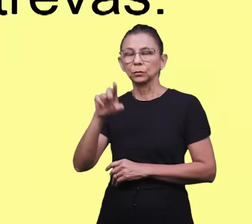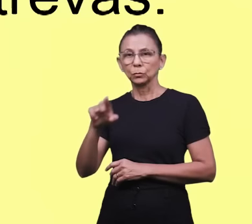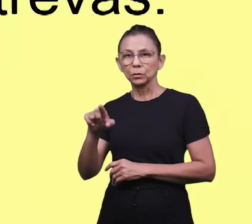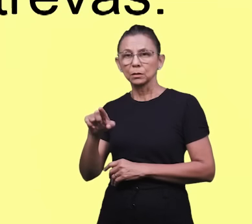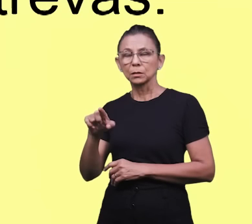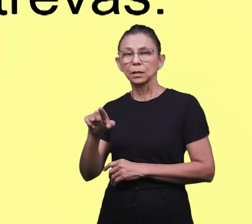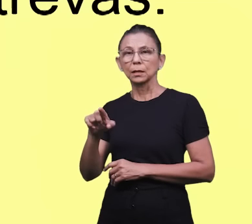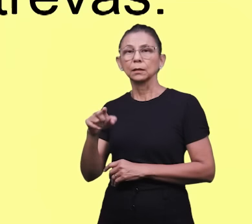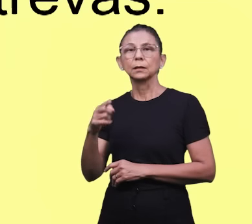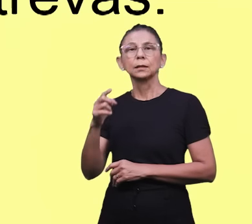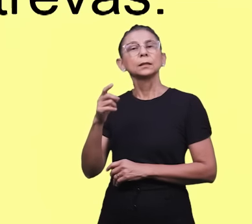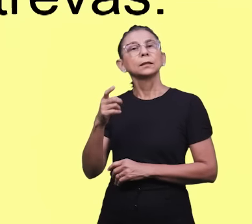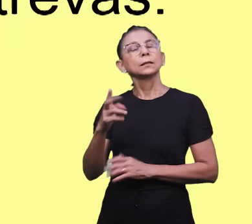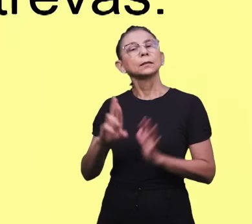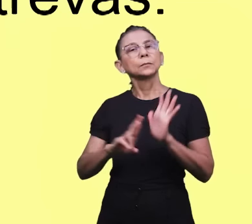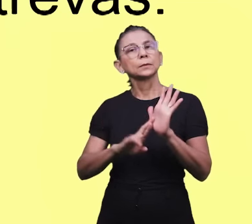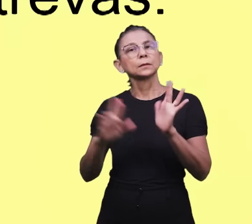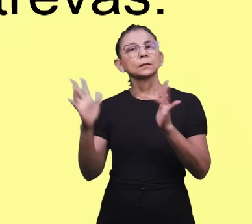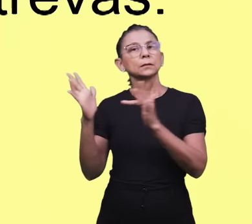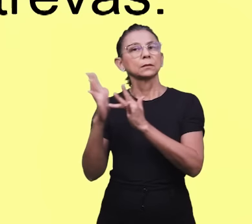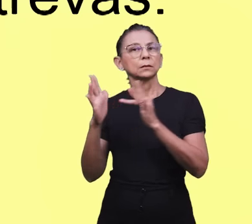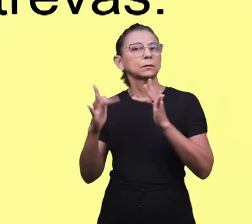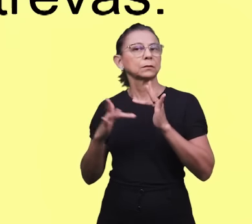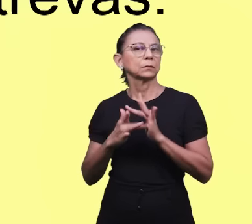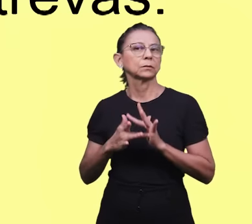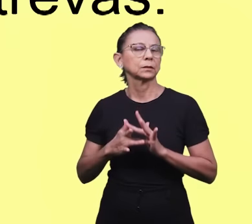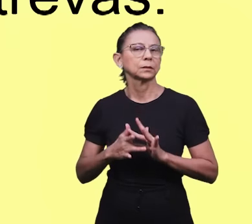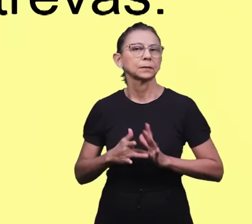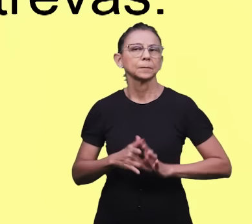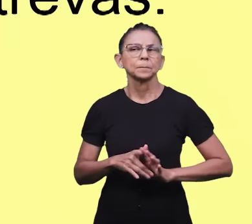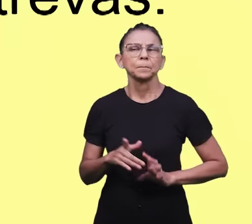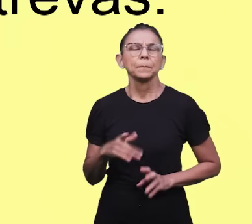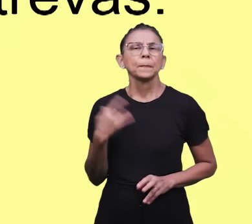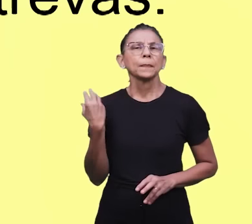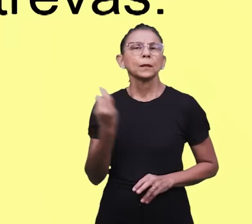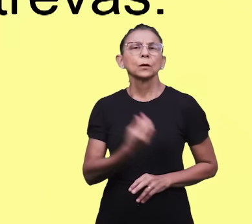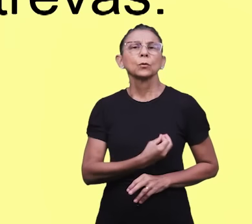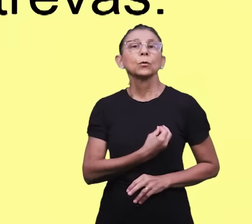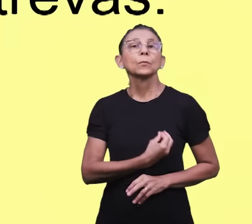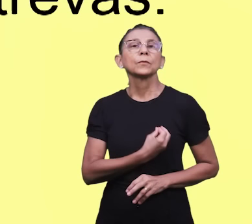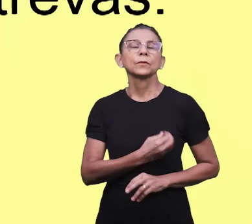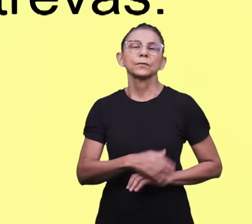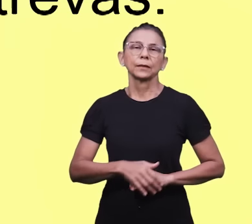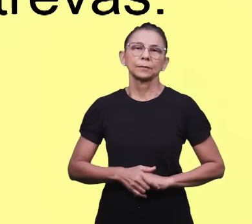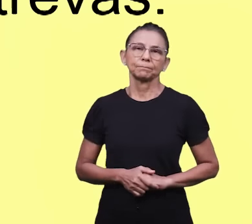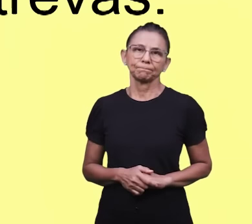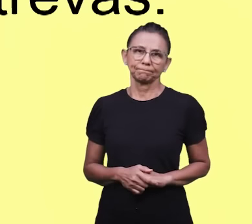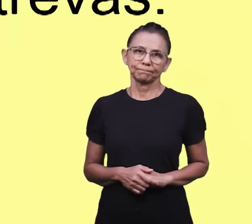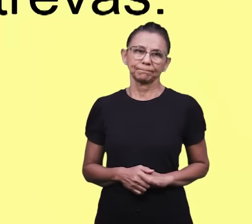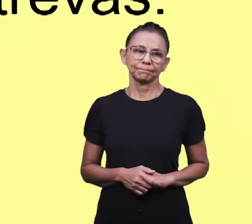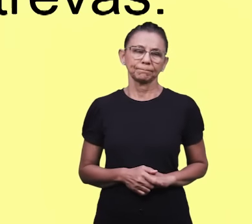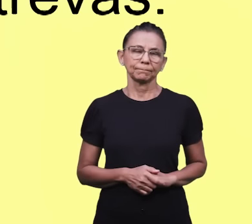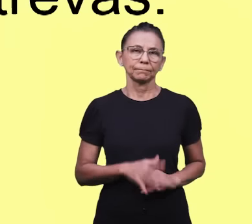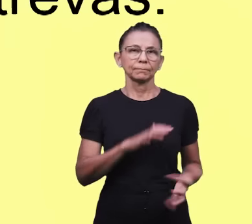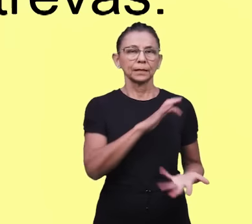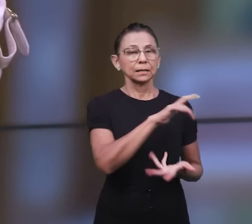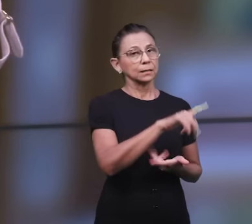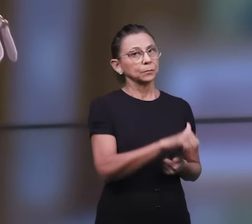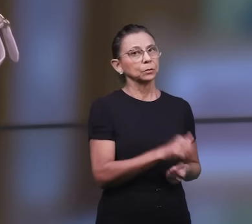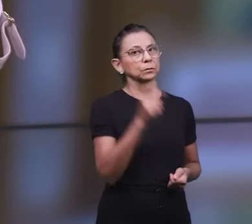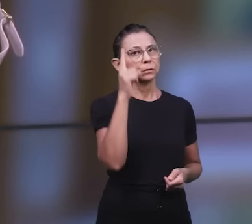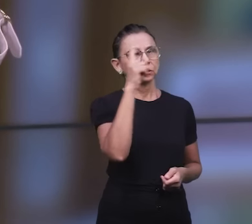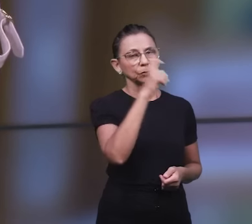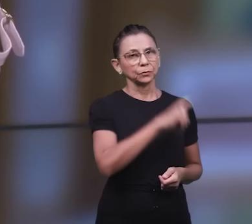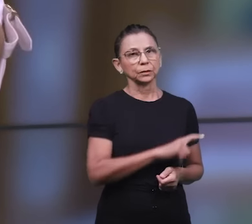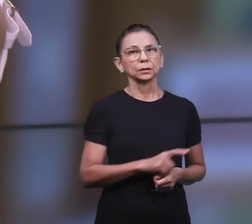nós devemos viver nesse Mundo de Trevas mas devemos estar preparados para o arrebatamento E